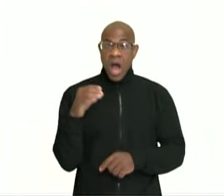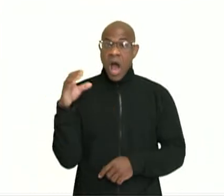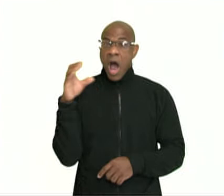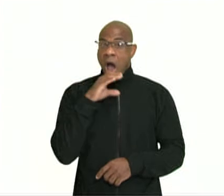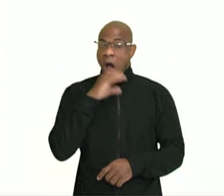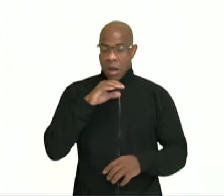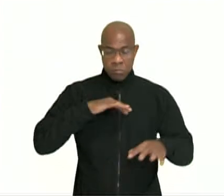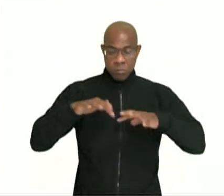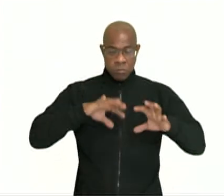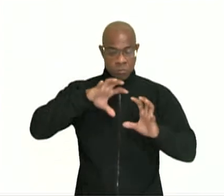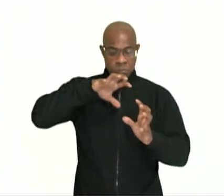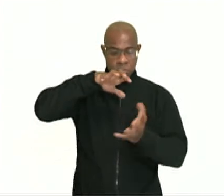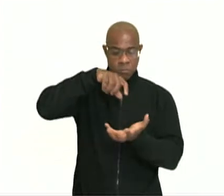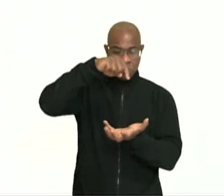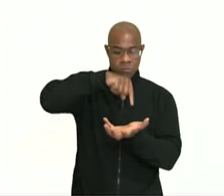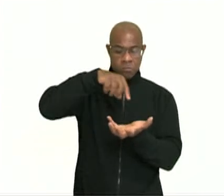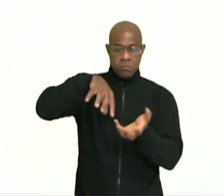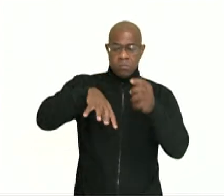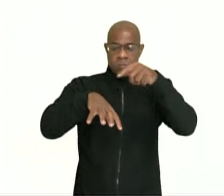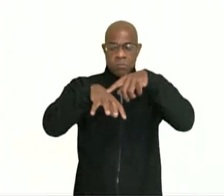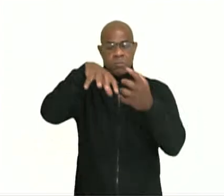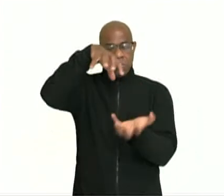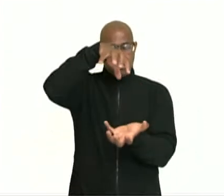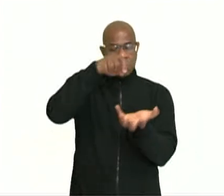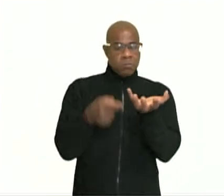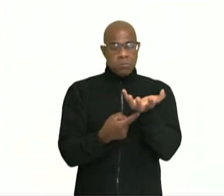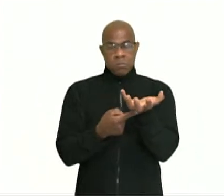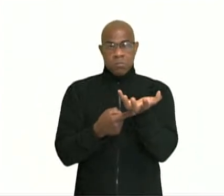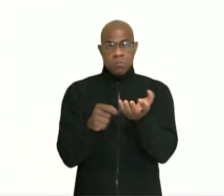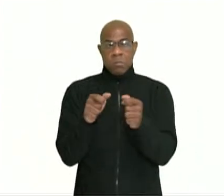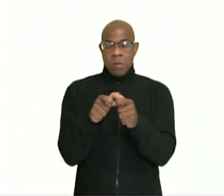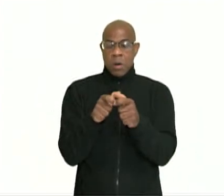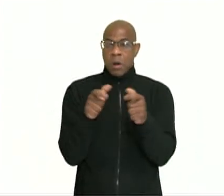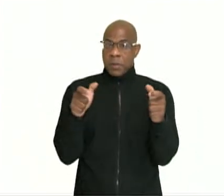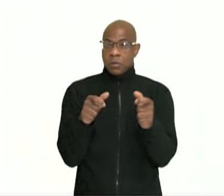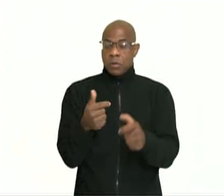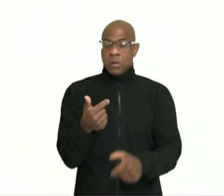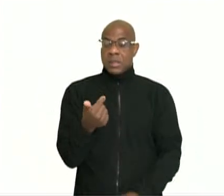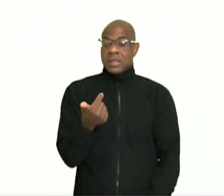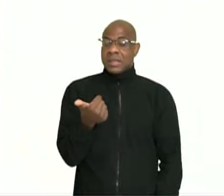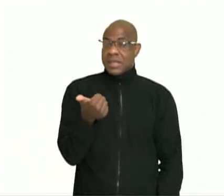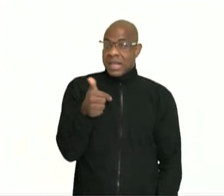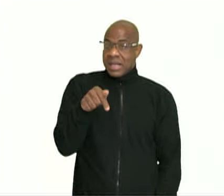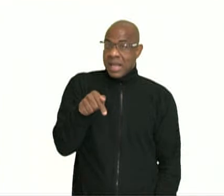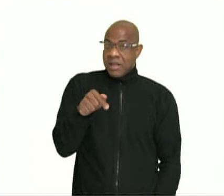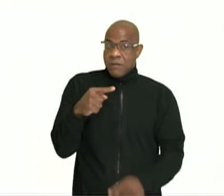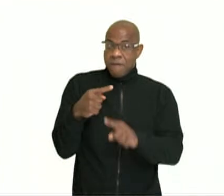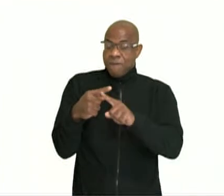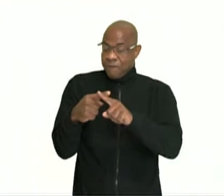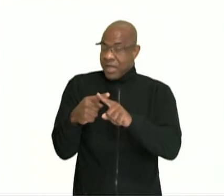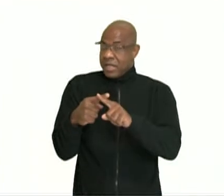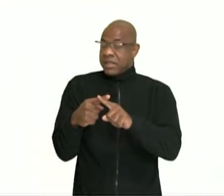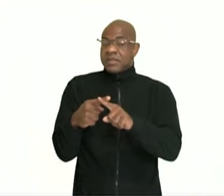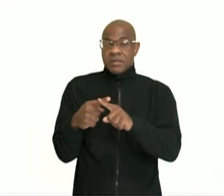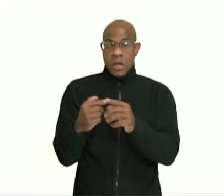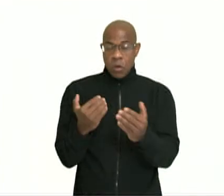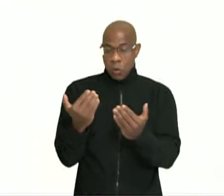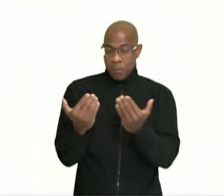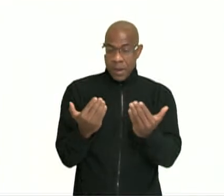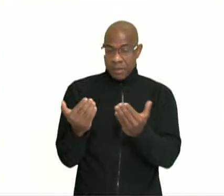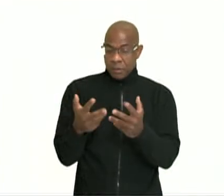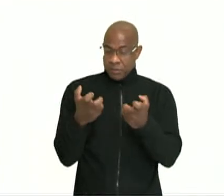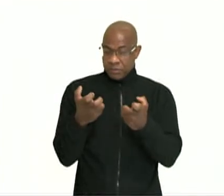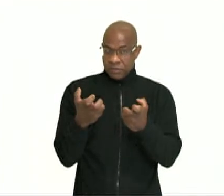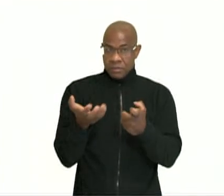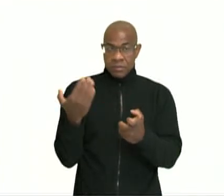do movimento dos polos aumentou cerca de 17 vezes em comparação com o observado